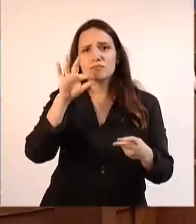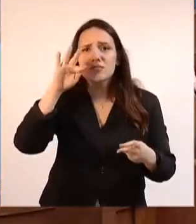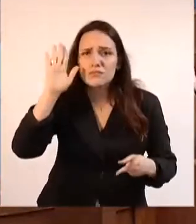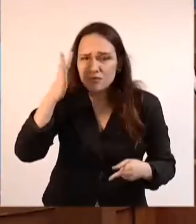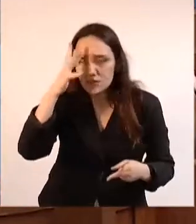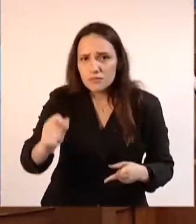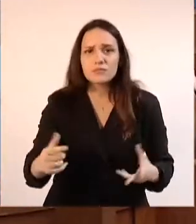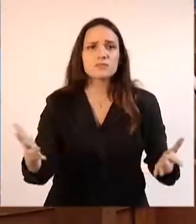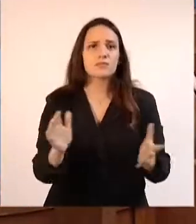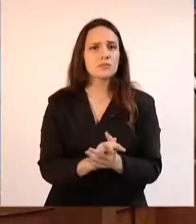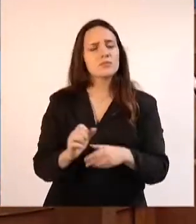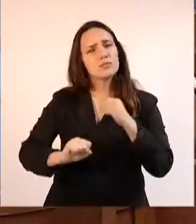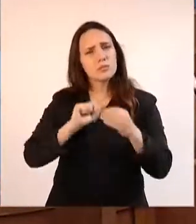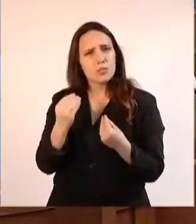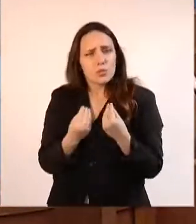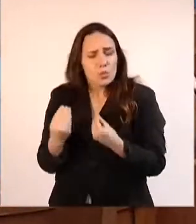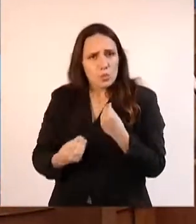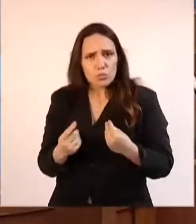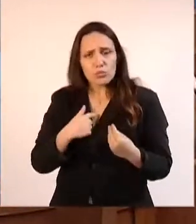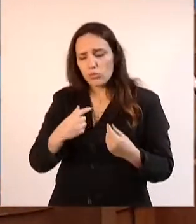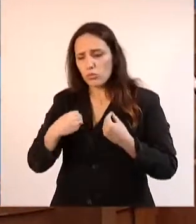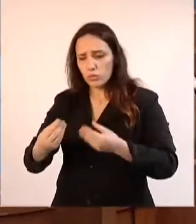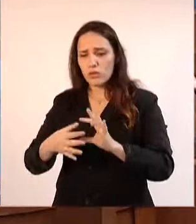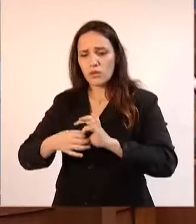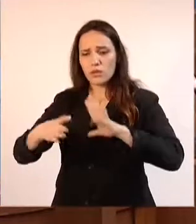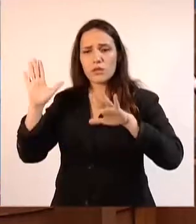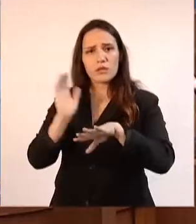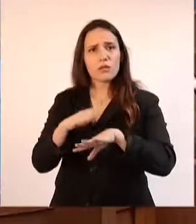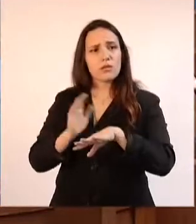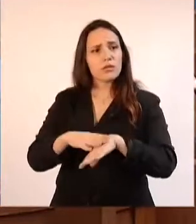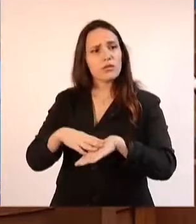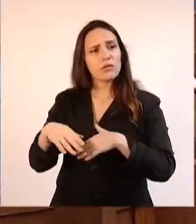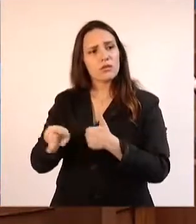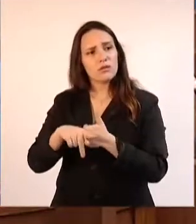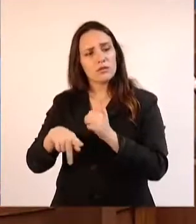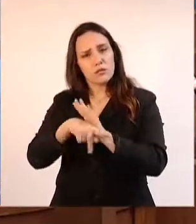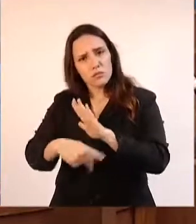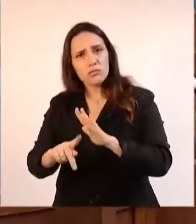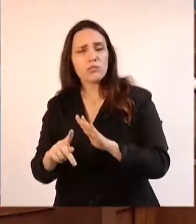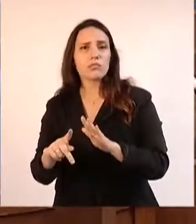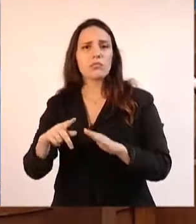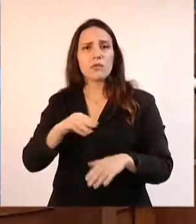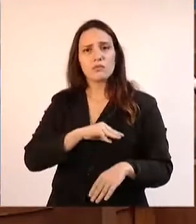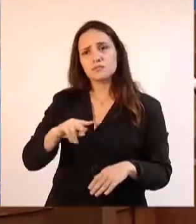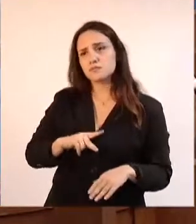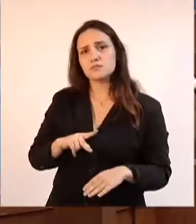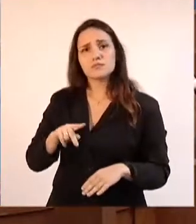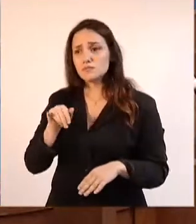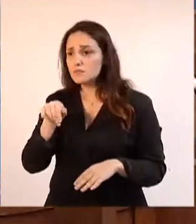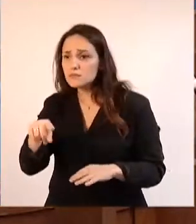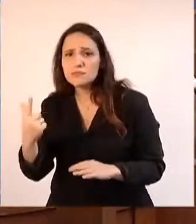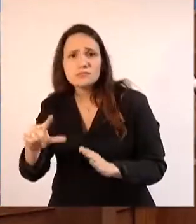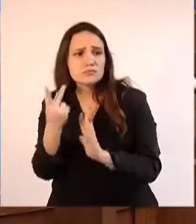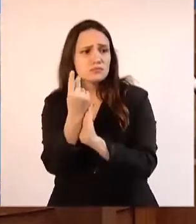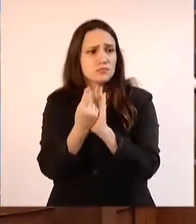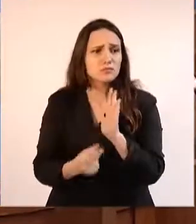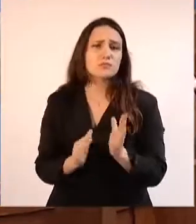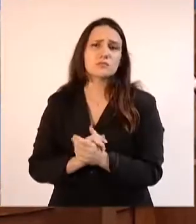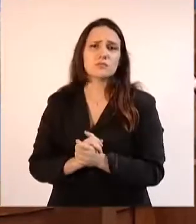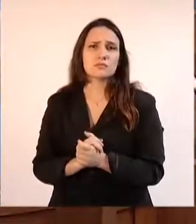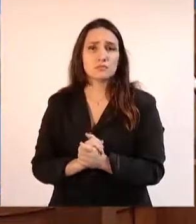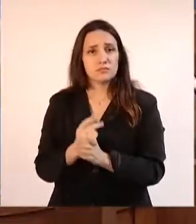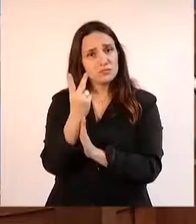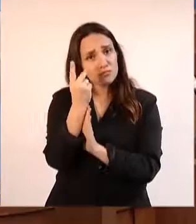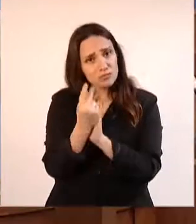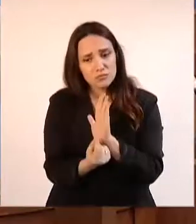autonomia administrativa e financeira ao Ministério Público de Contas, deputado Lídio Lopes, se eles não dispõem de orçamento? O orçamento